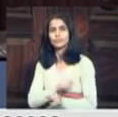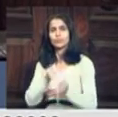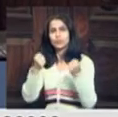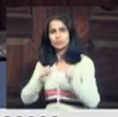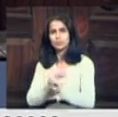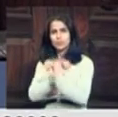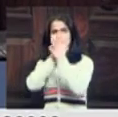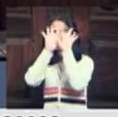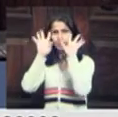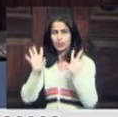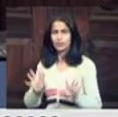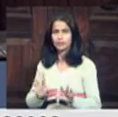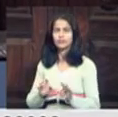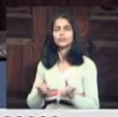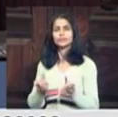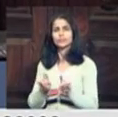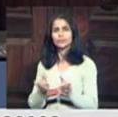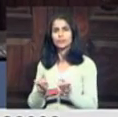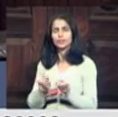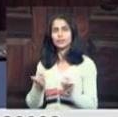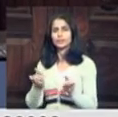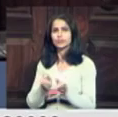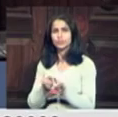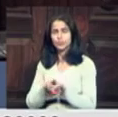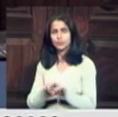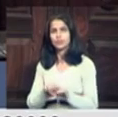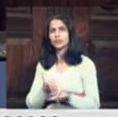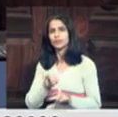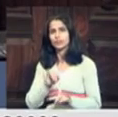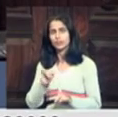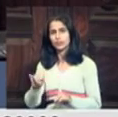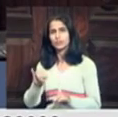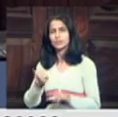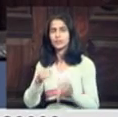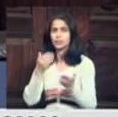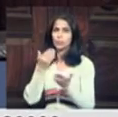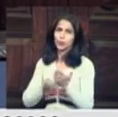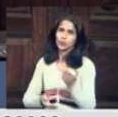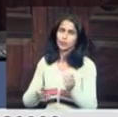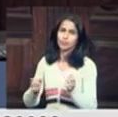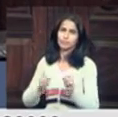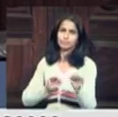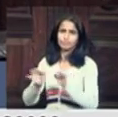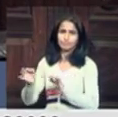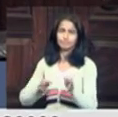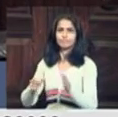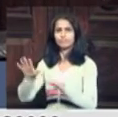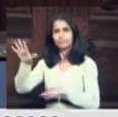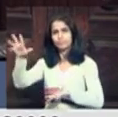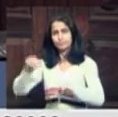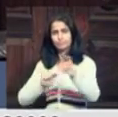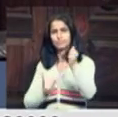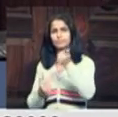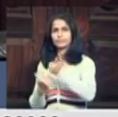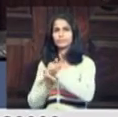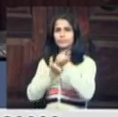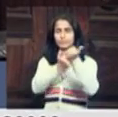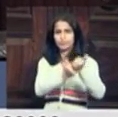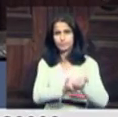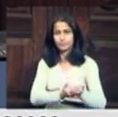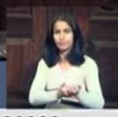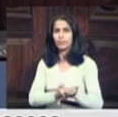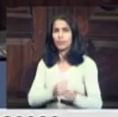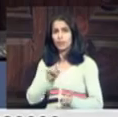clareza. E, efetivamente, se for o caso da perda de controle, que chame o apoio das